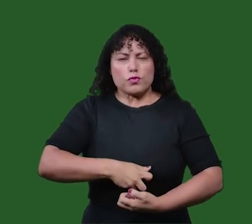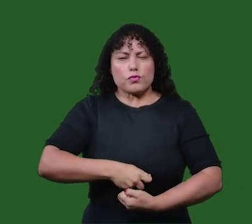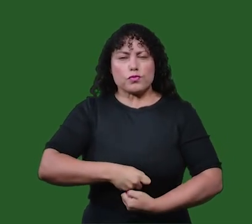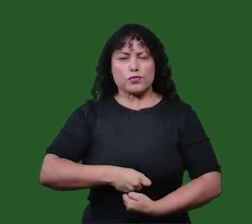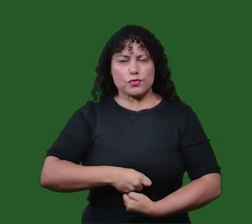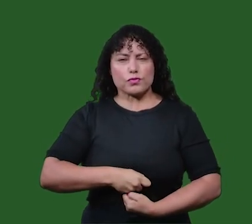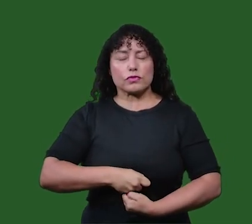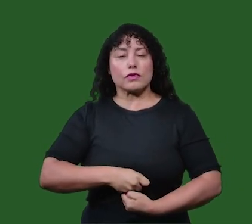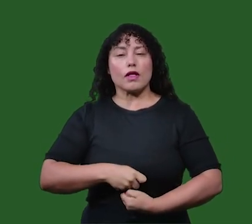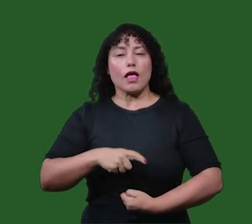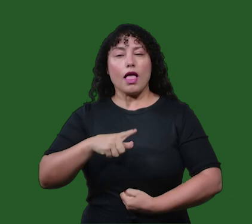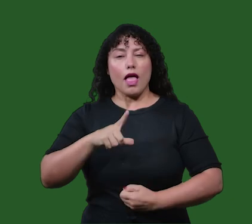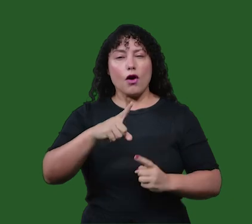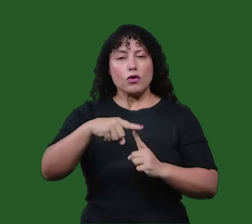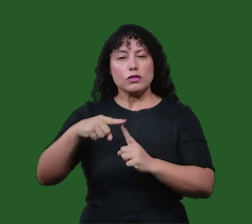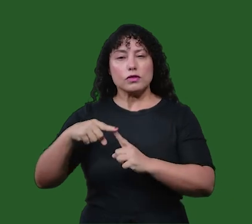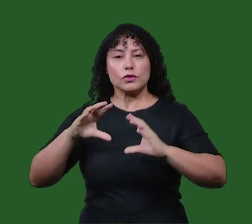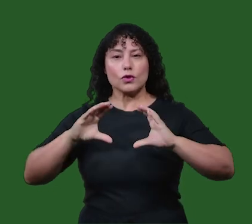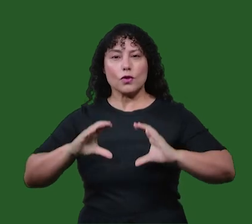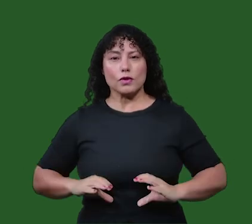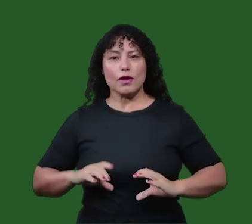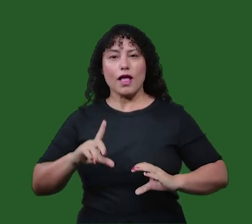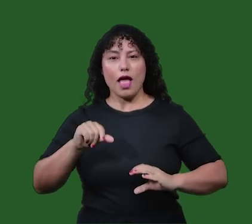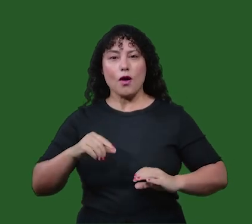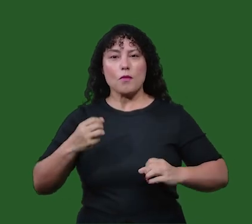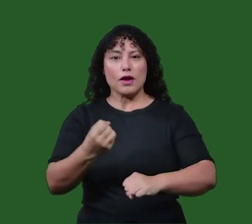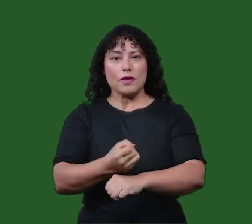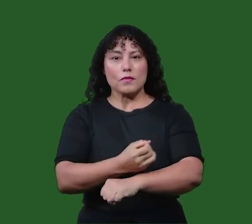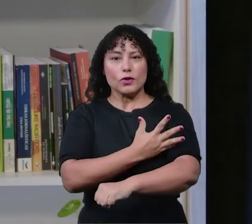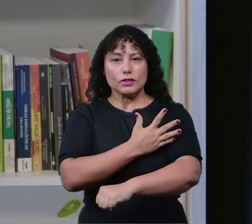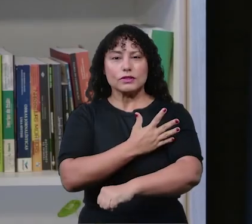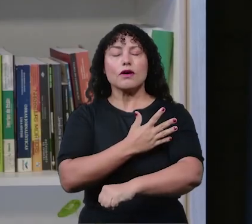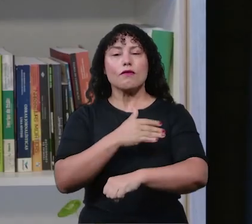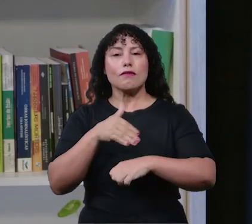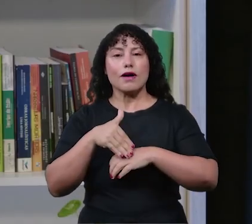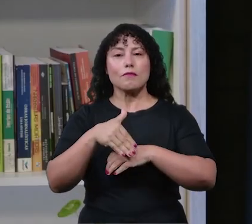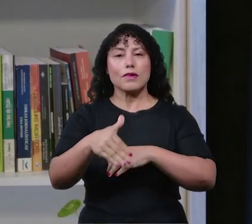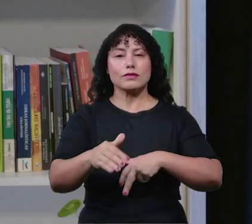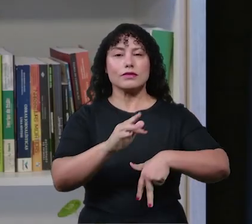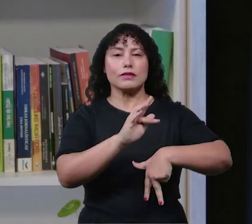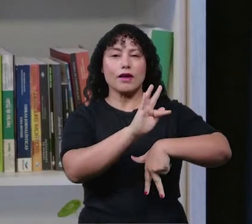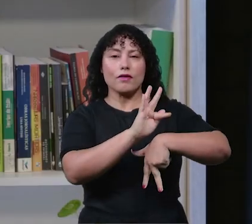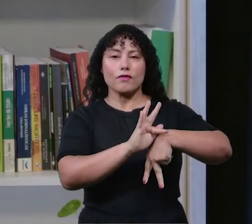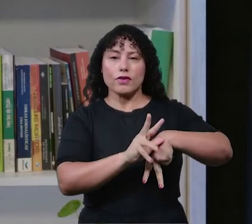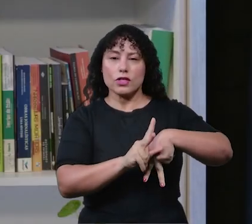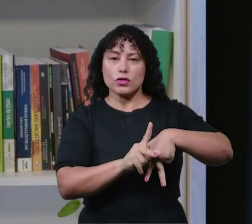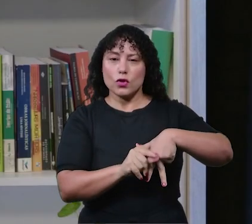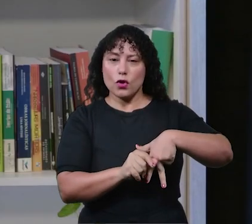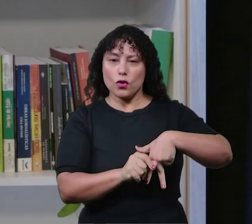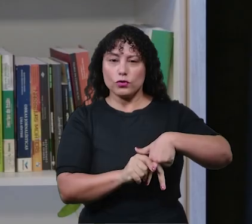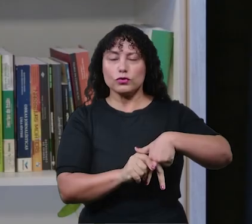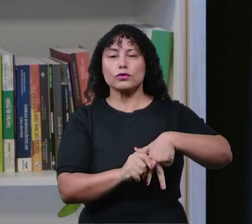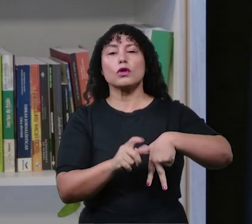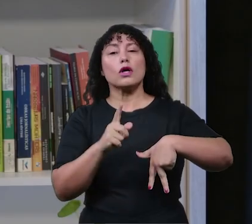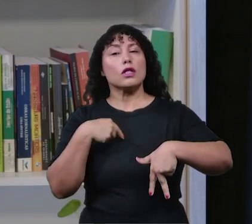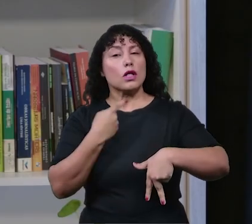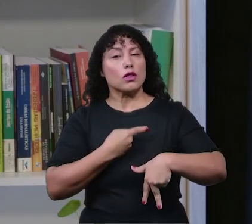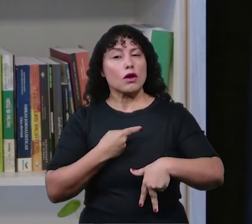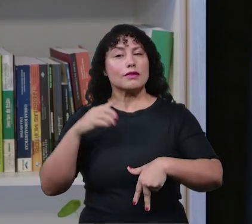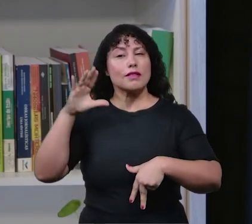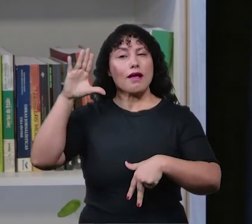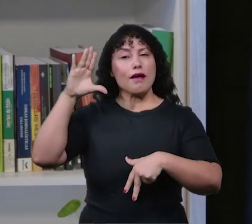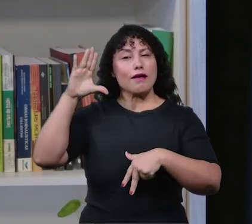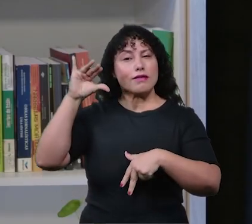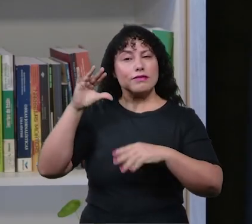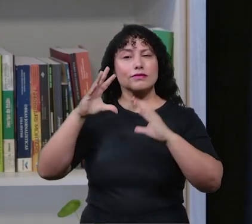embrulhar. Esse tipo de comportamento é uma emoção do ponto de vista fisiológico. Então, para a gente na